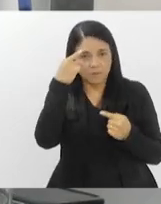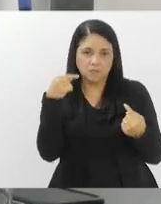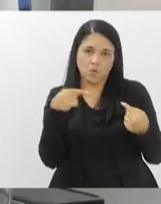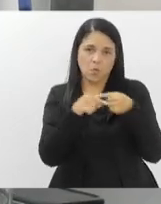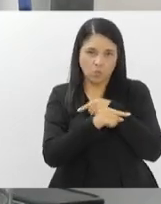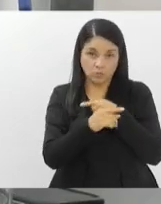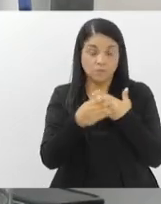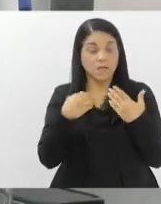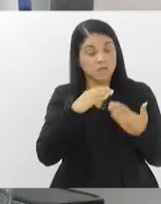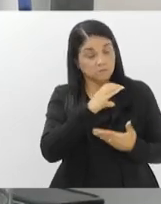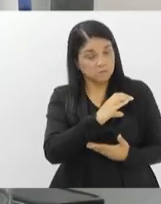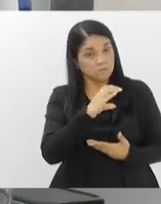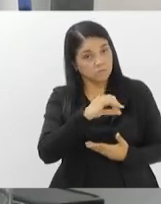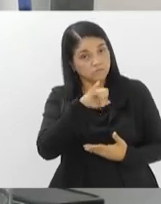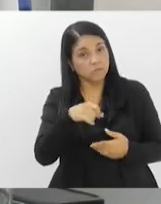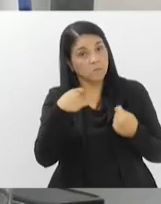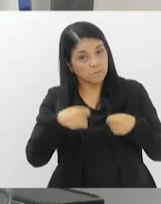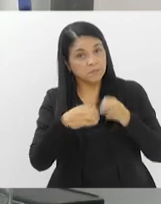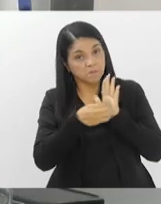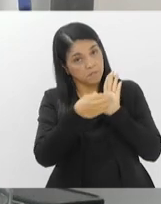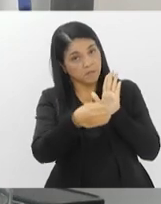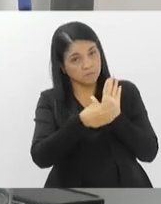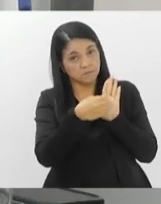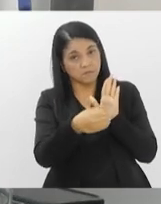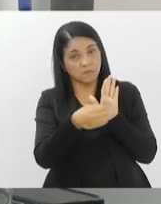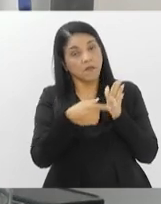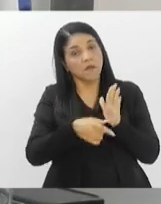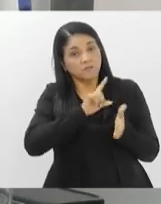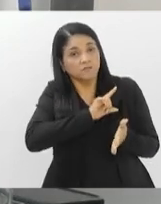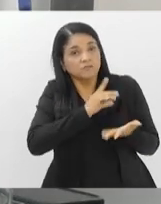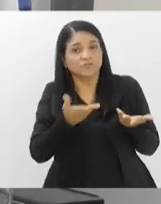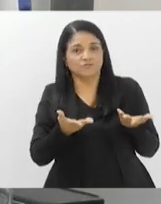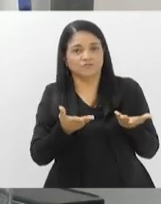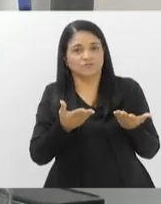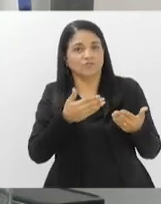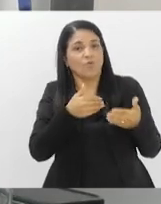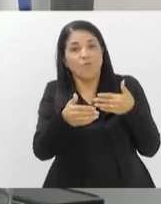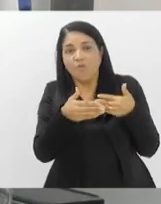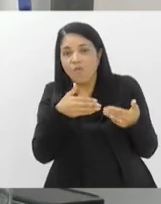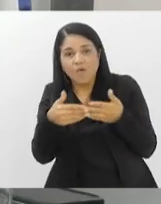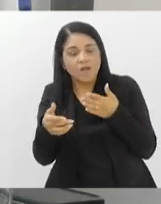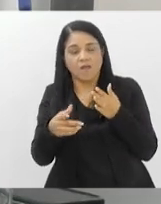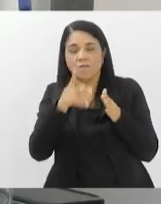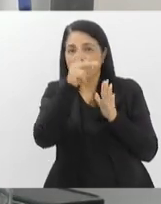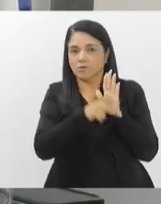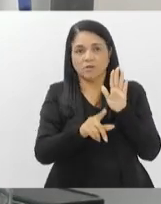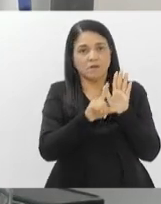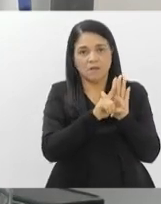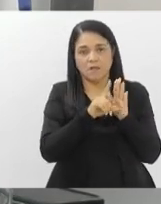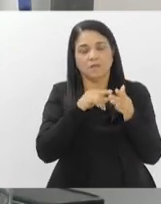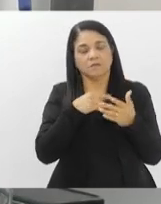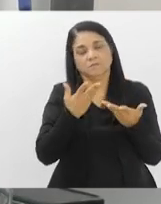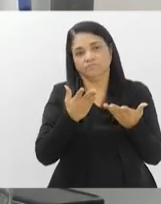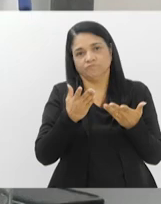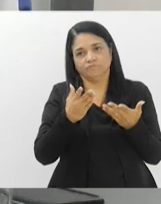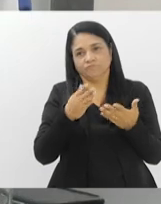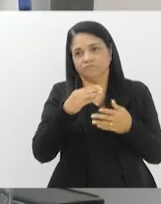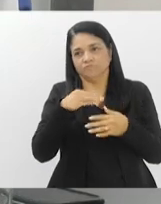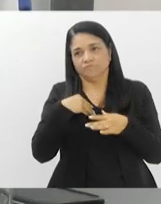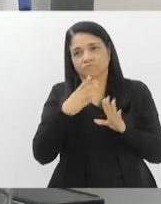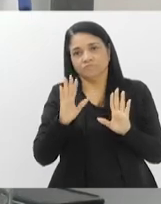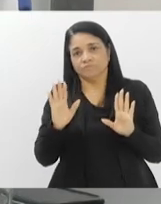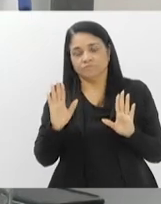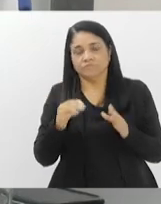que dar parecer sobre qualquer... Né, qualquer... Tirando as indicações... Perfeitamente. As questões